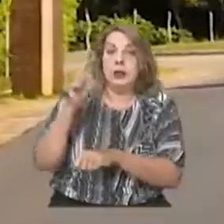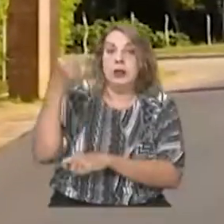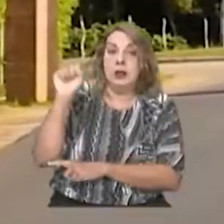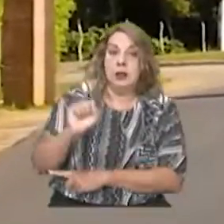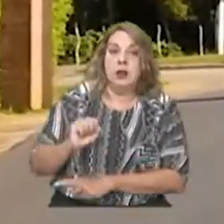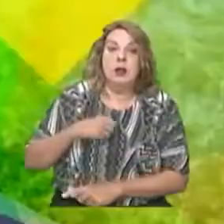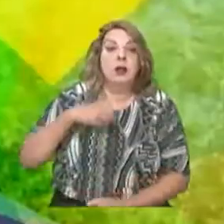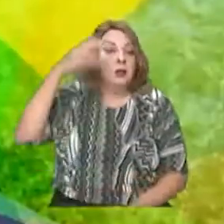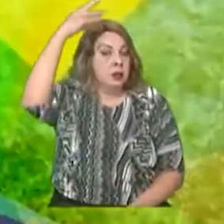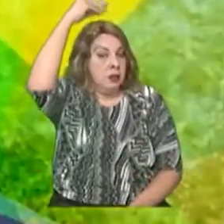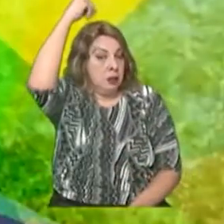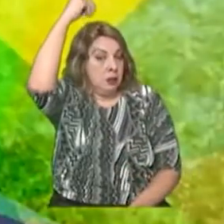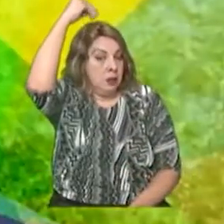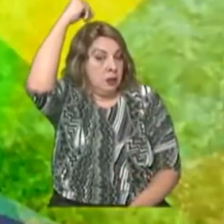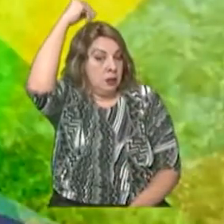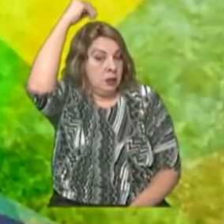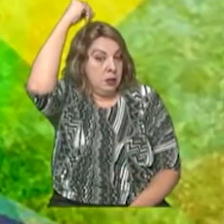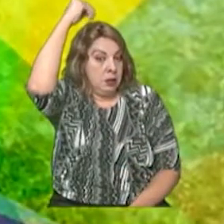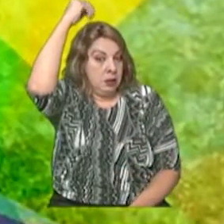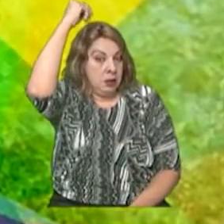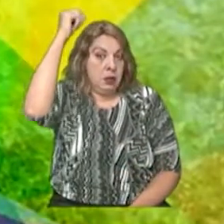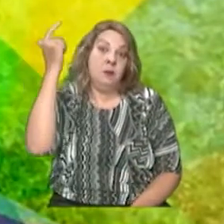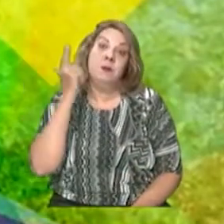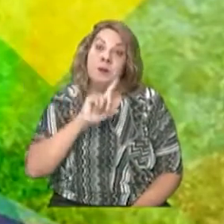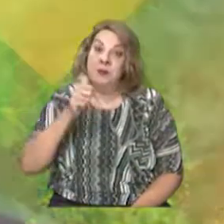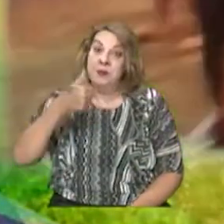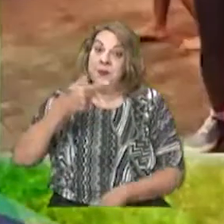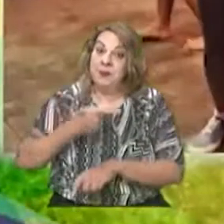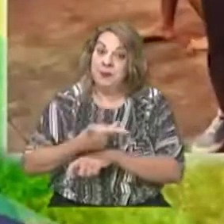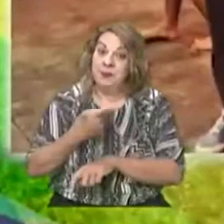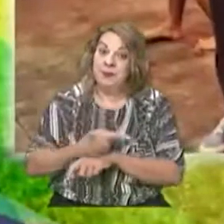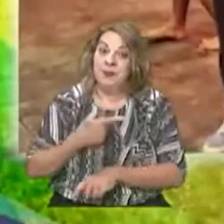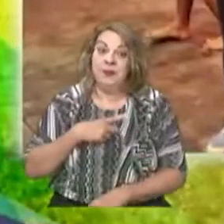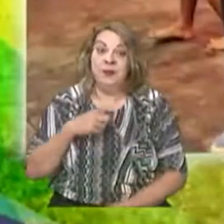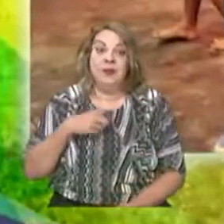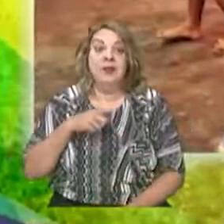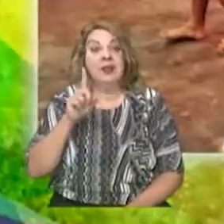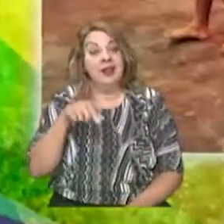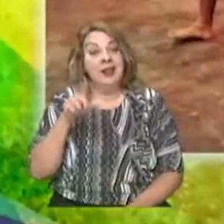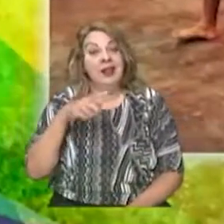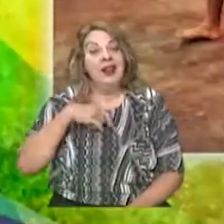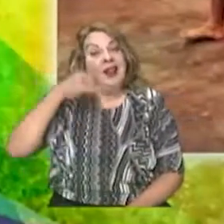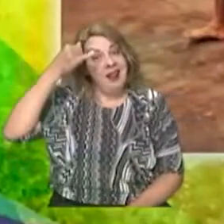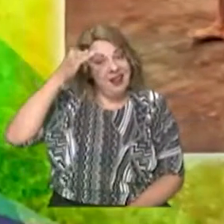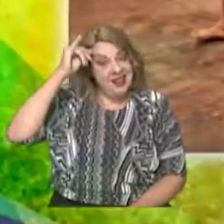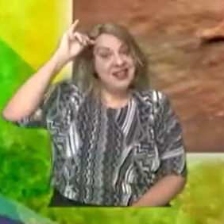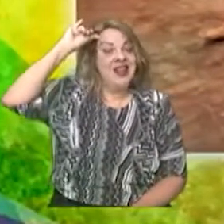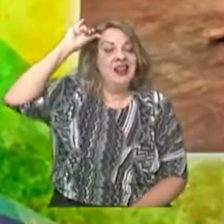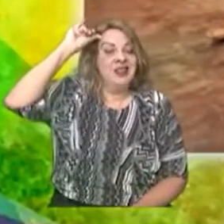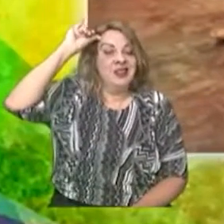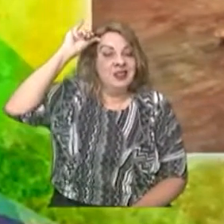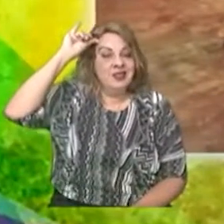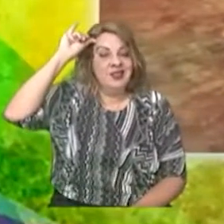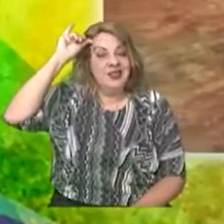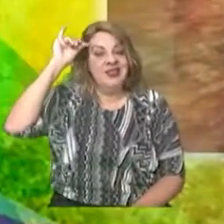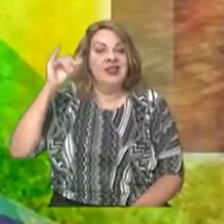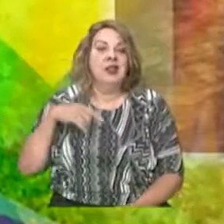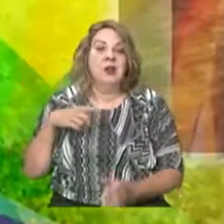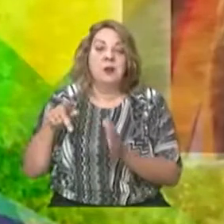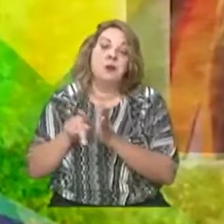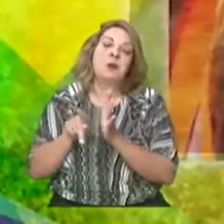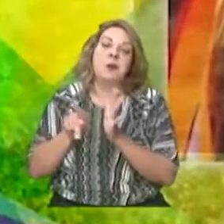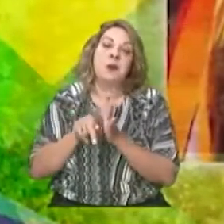Em São Cristóvão, terra do Andrei, contemplado do primeiro prêmio, o Reisado chama a atenção. Uma dança natalina,